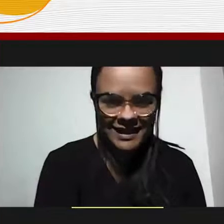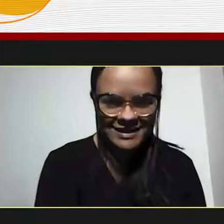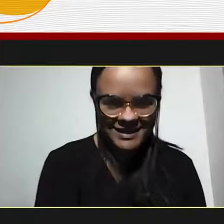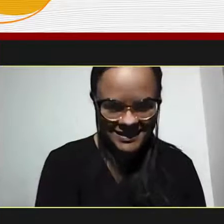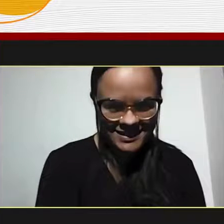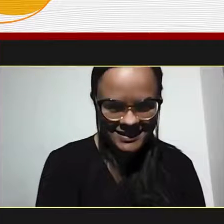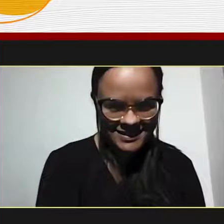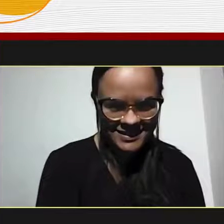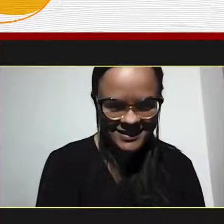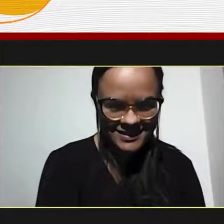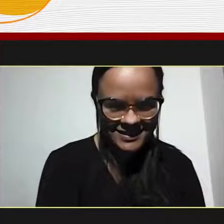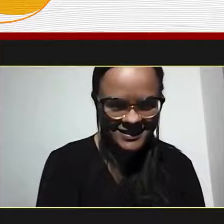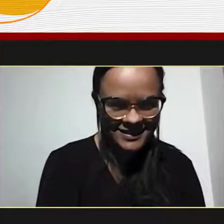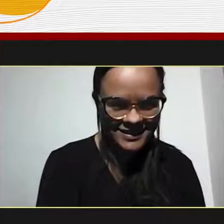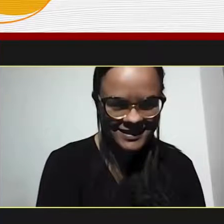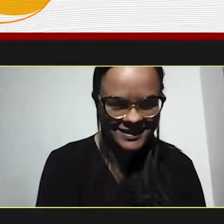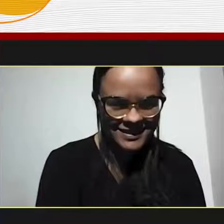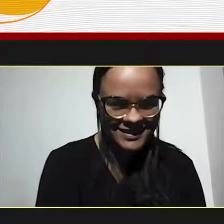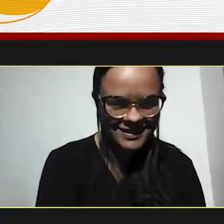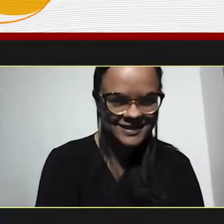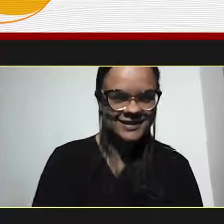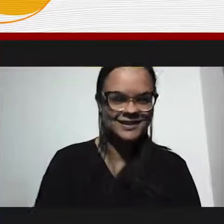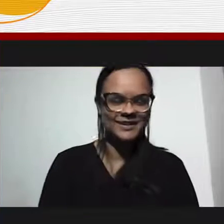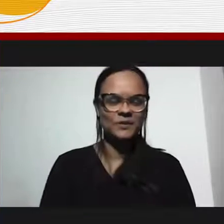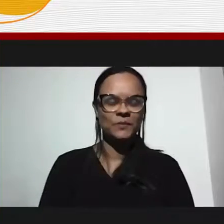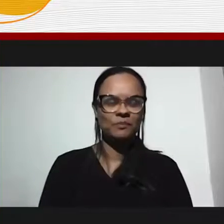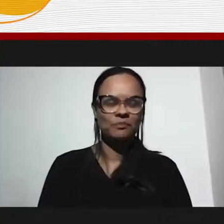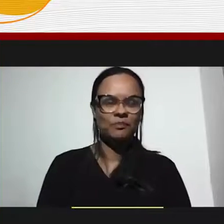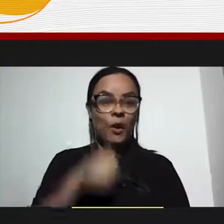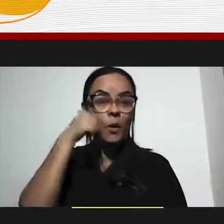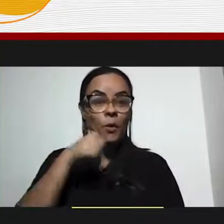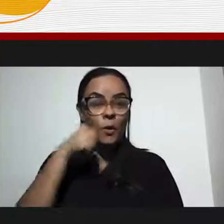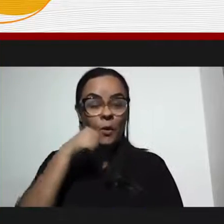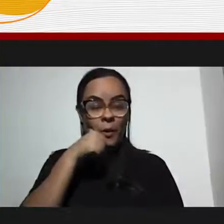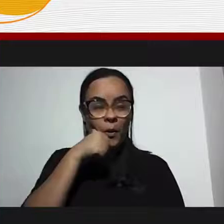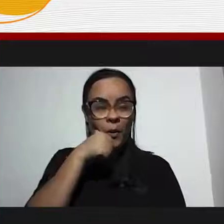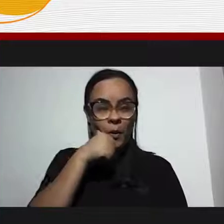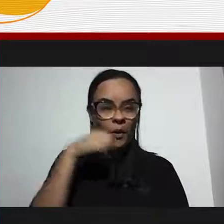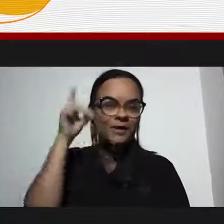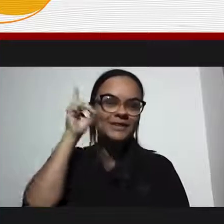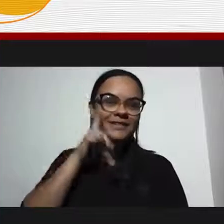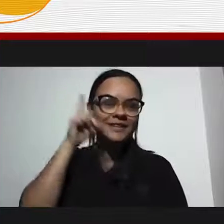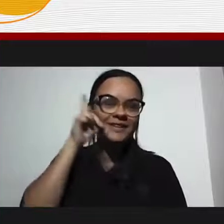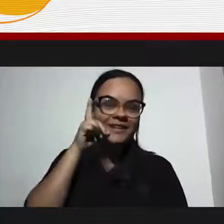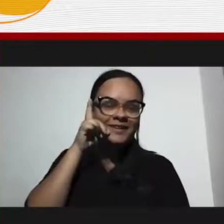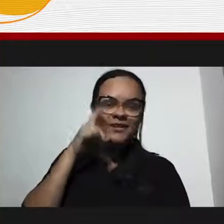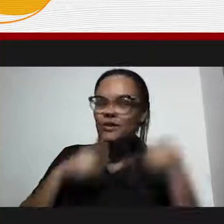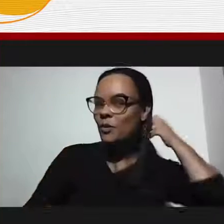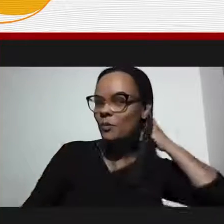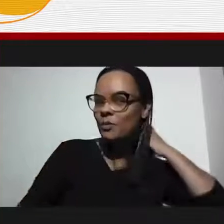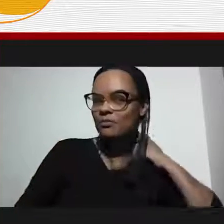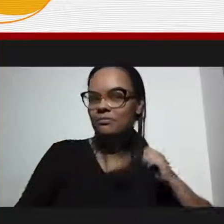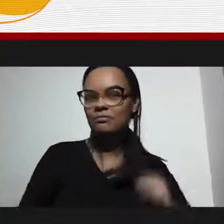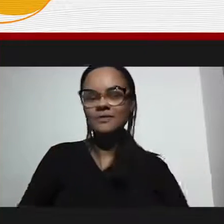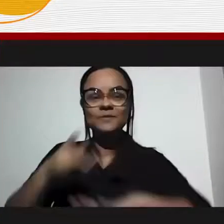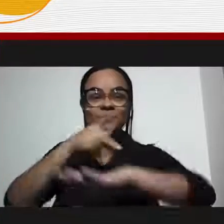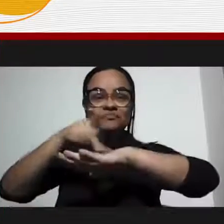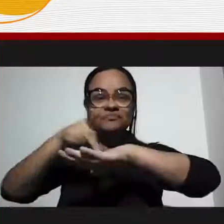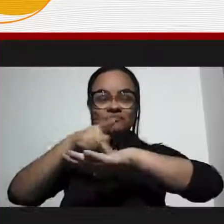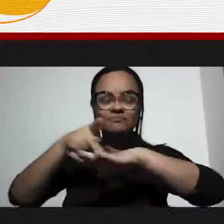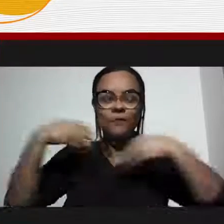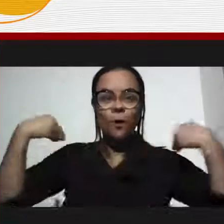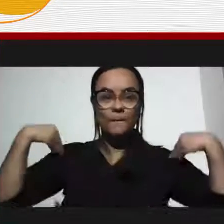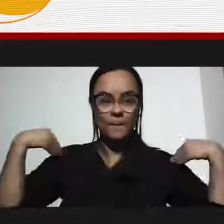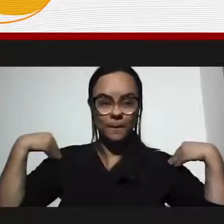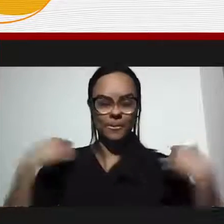Fica à vontade. A Ana é uma mulher morena, tem um cabelo comprido preto um pouco abaixo